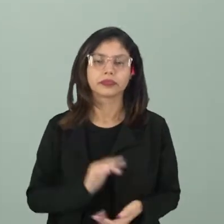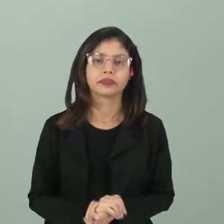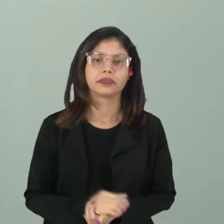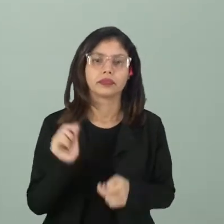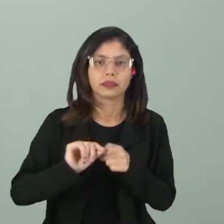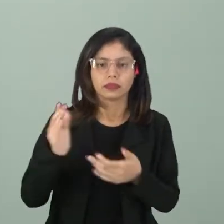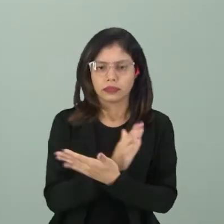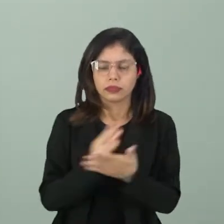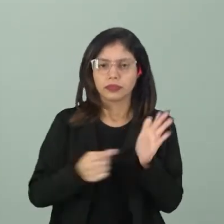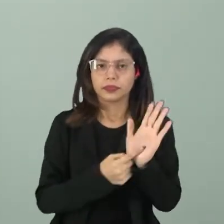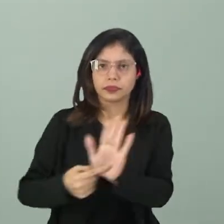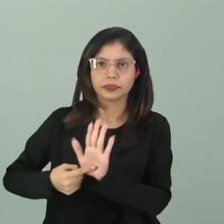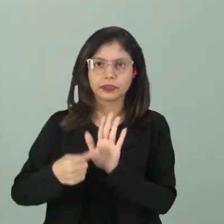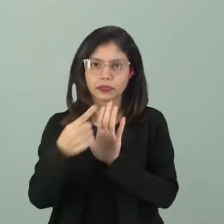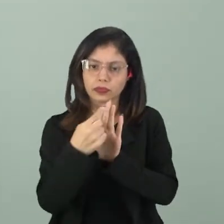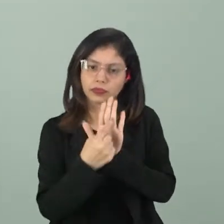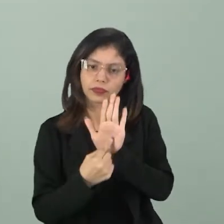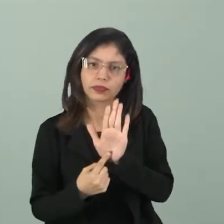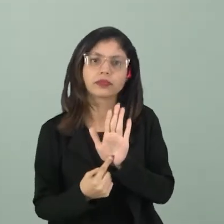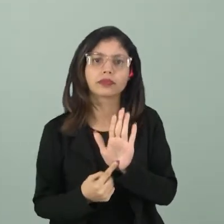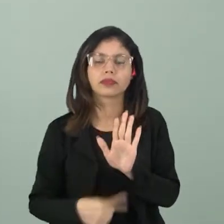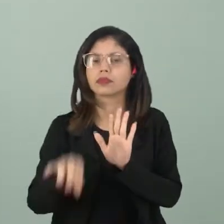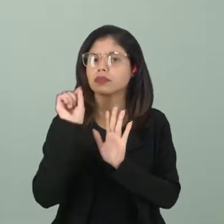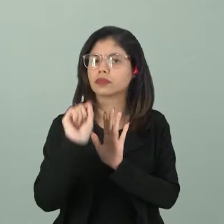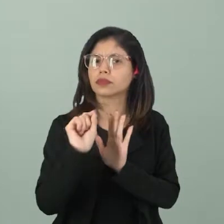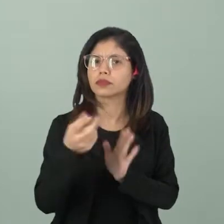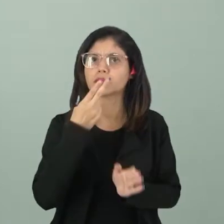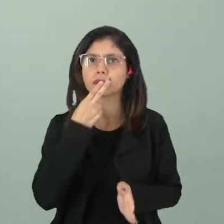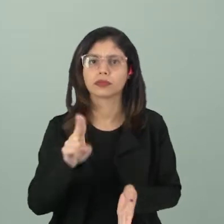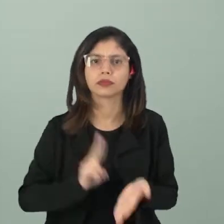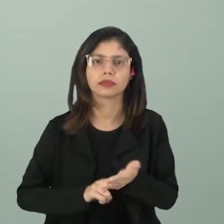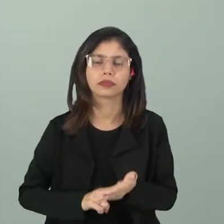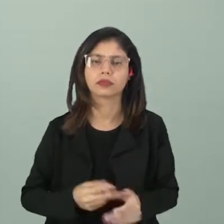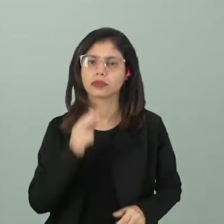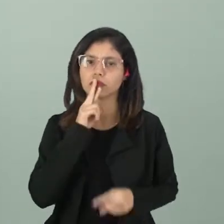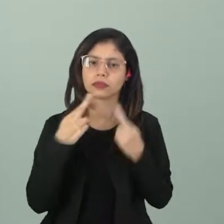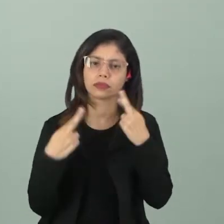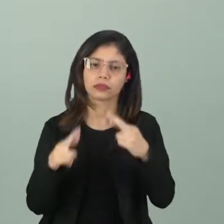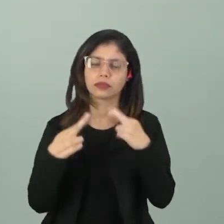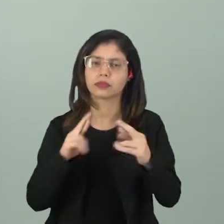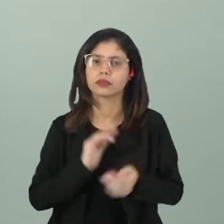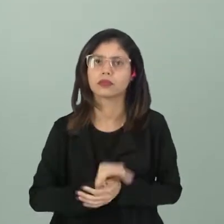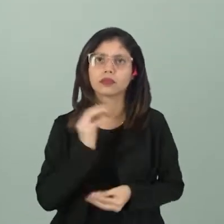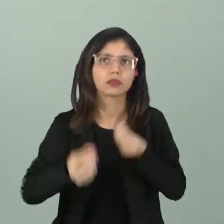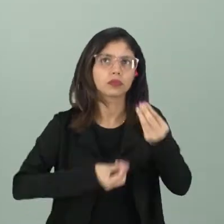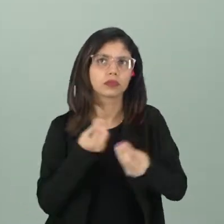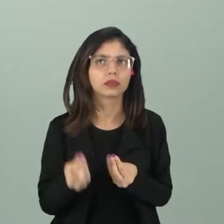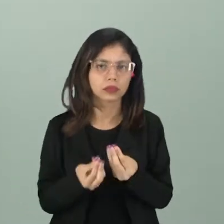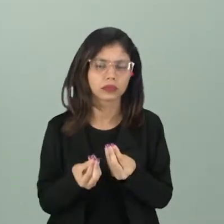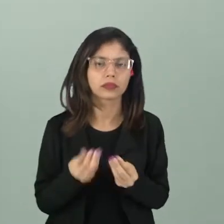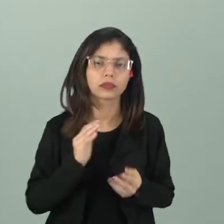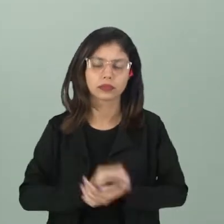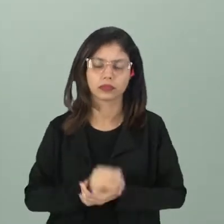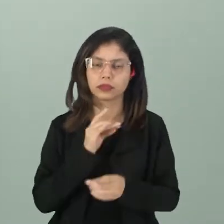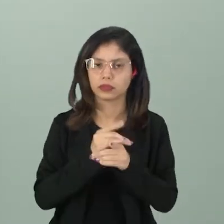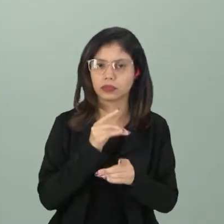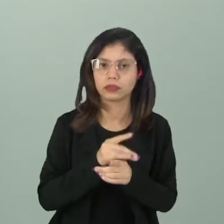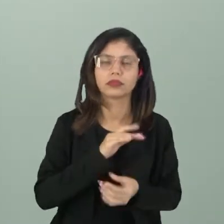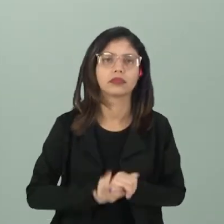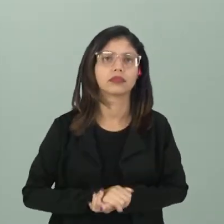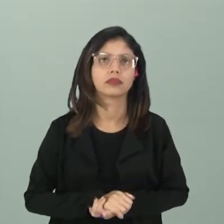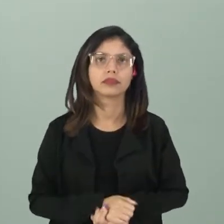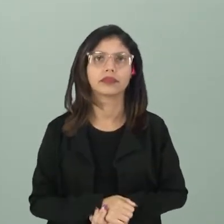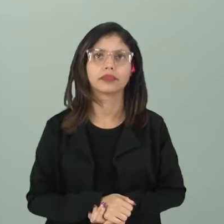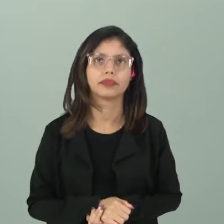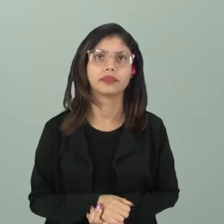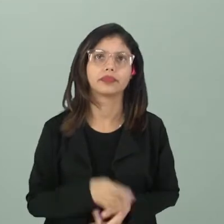Vamos fazer alguns apontamentos a respeito do que é a carta de reclamação e como a gente pode identificar essa carta de